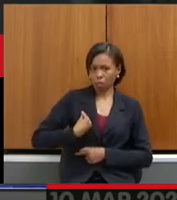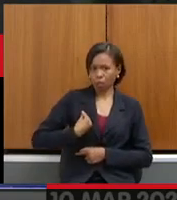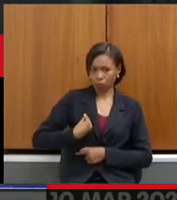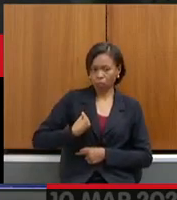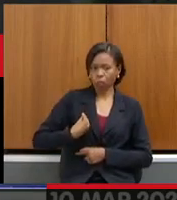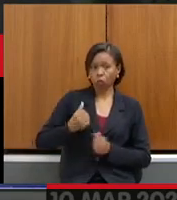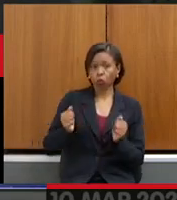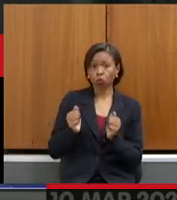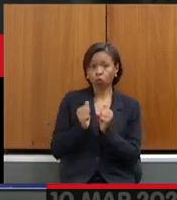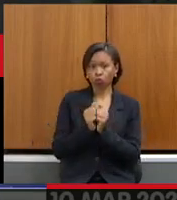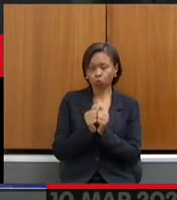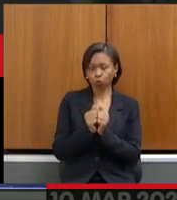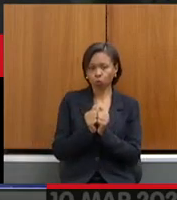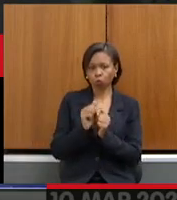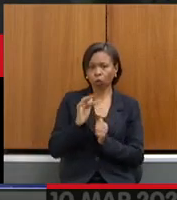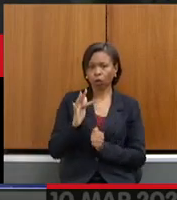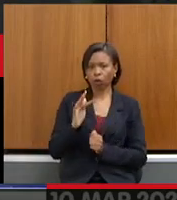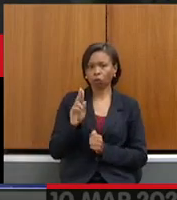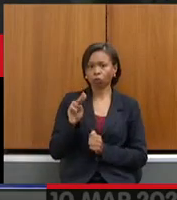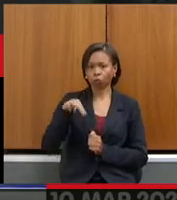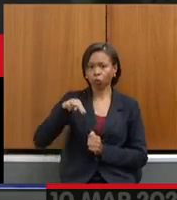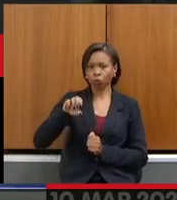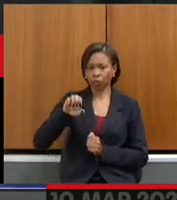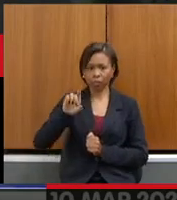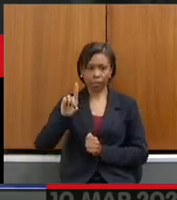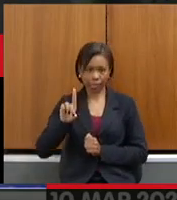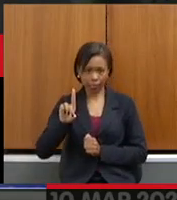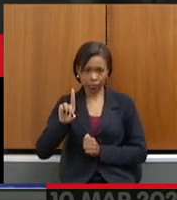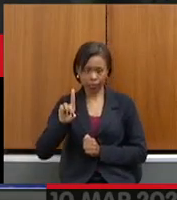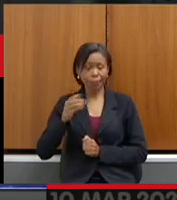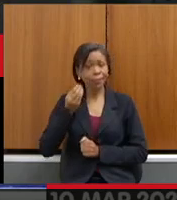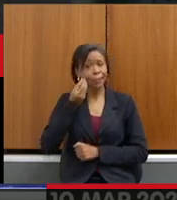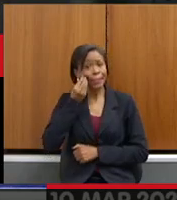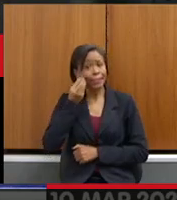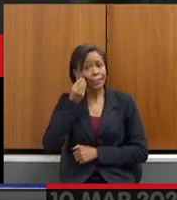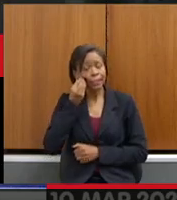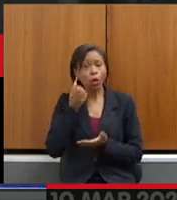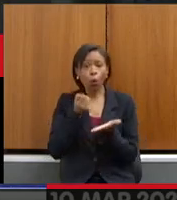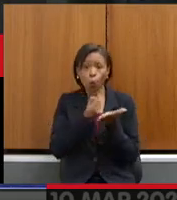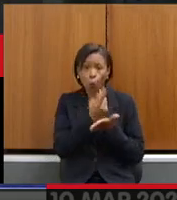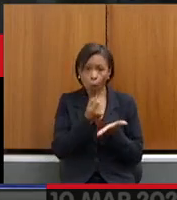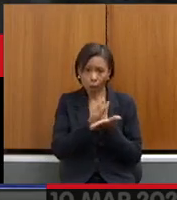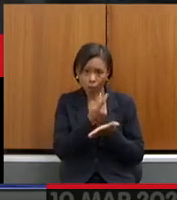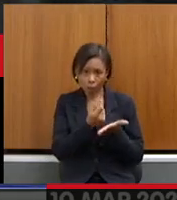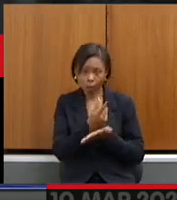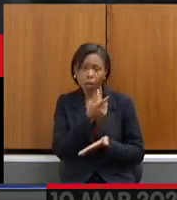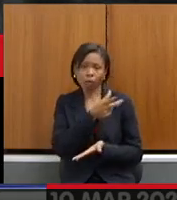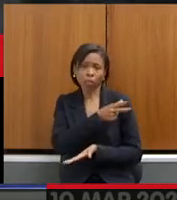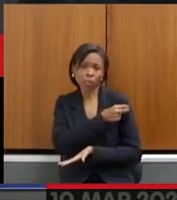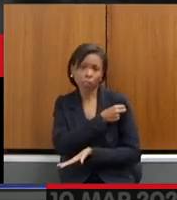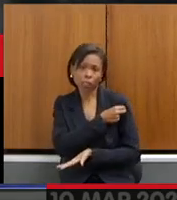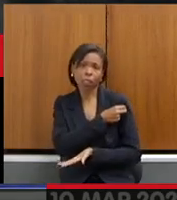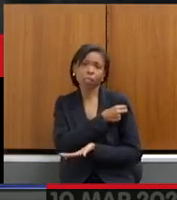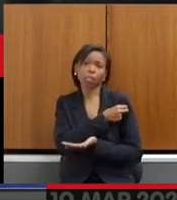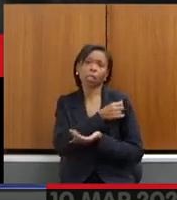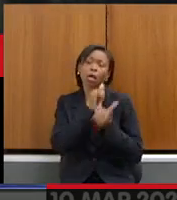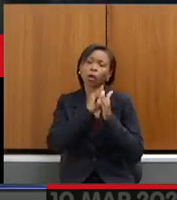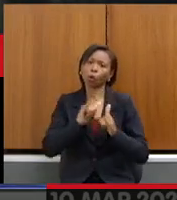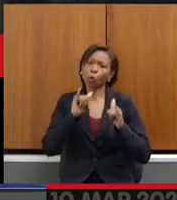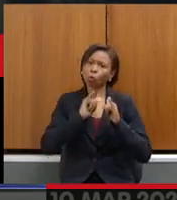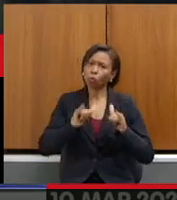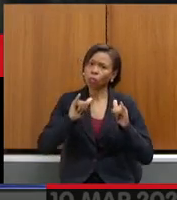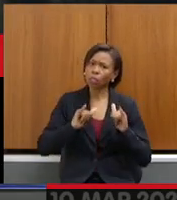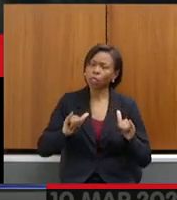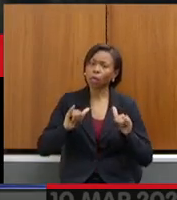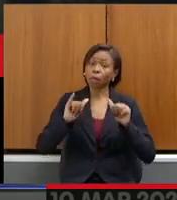junto com a funet da tentativa de podemos comprar vacinas e repassar programa nacional de imunização de nós